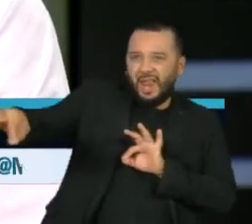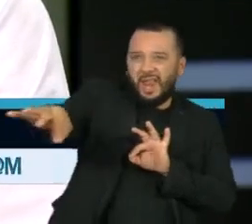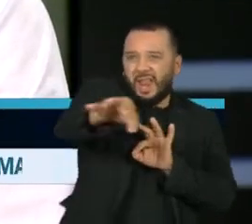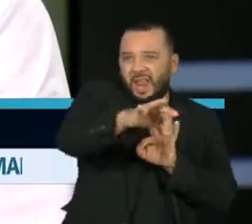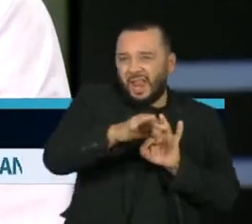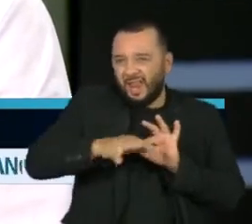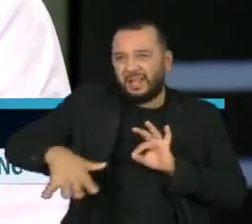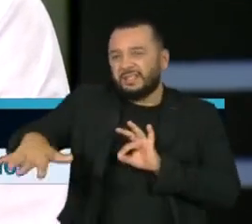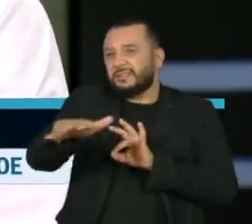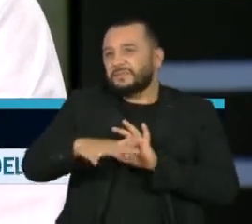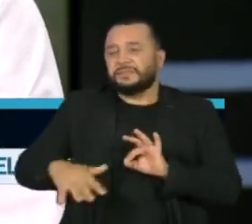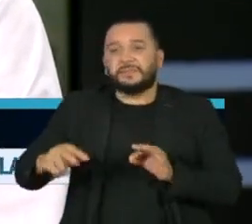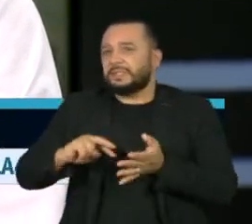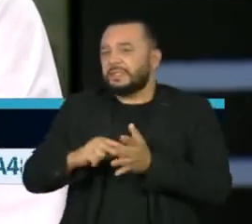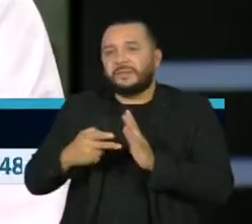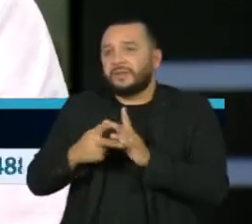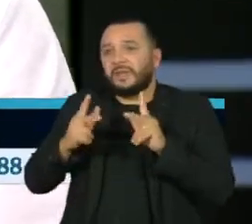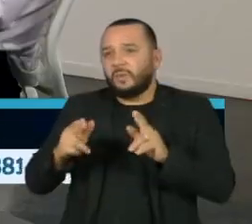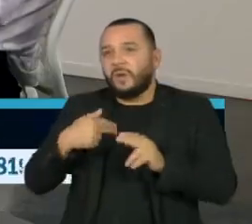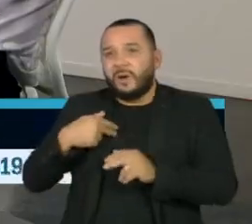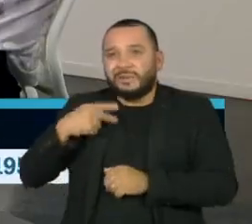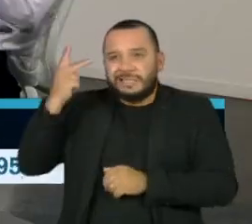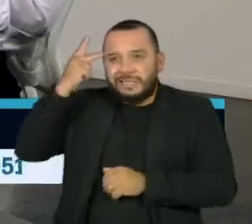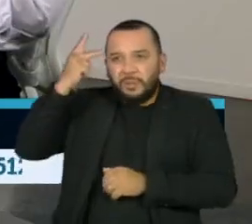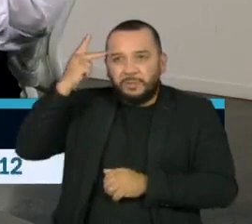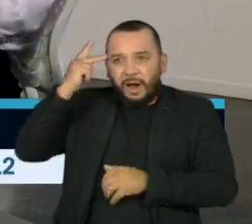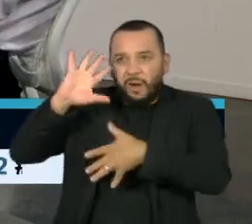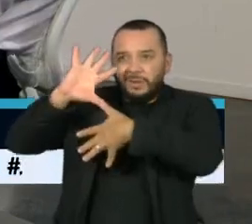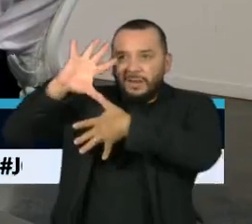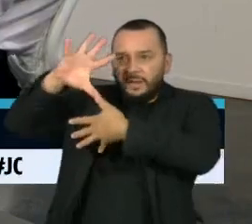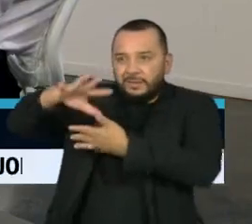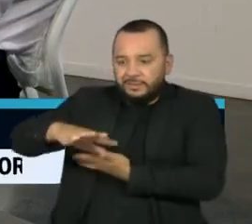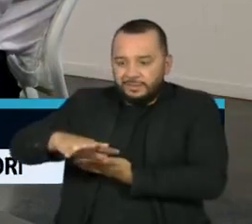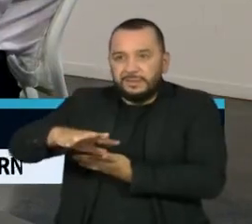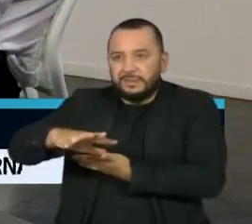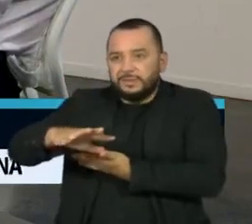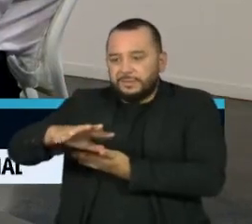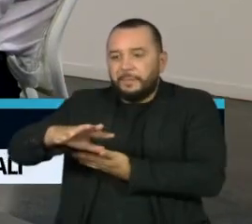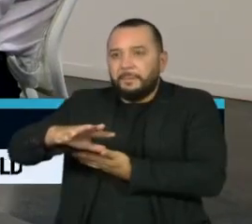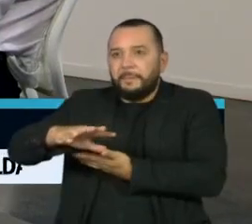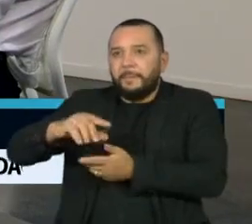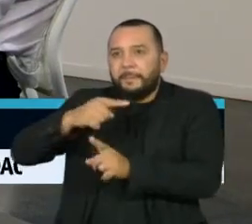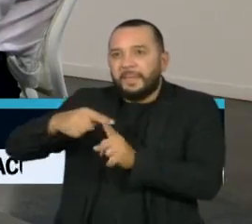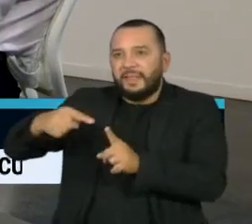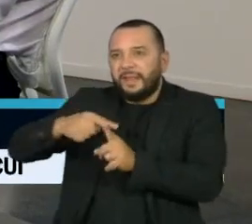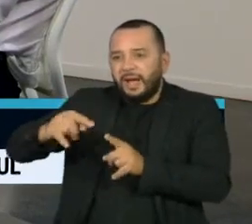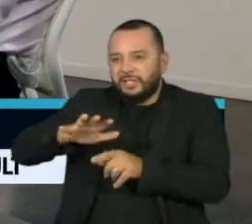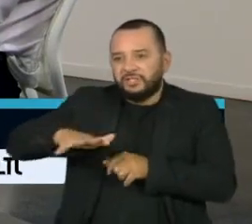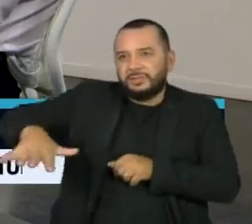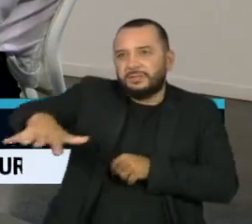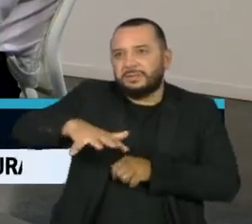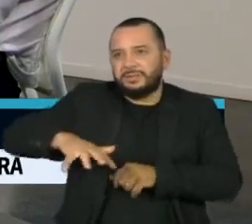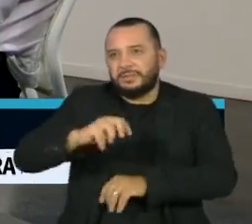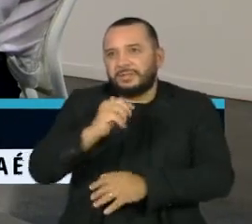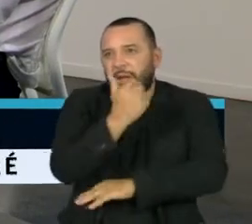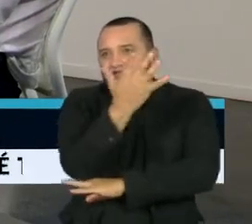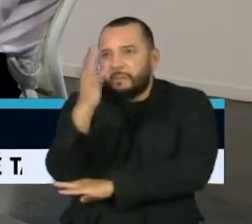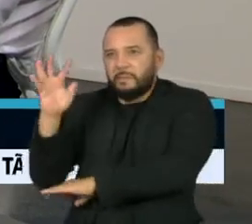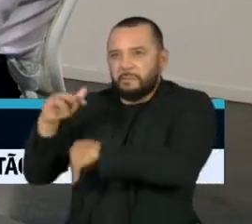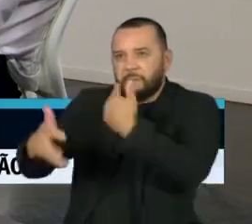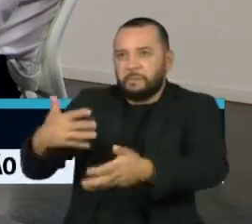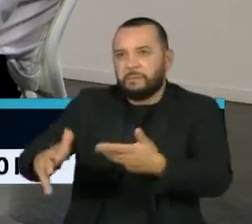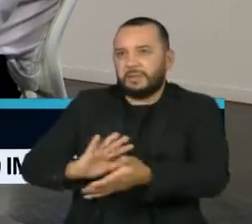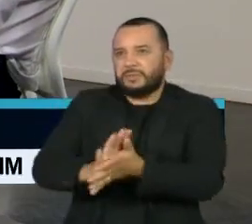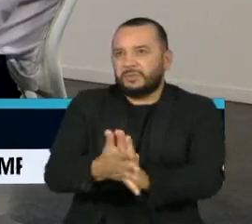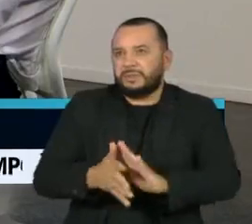é metade do estado de São Paulo, praticamente. Quer dizer, a escala é muito grande. O El Niño este ano, que causa calor e